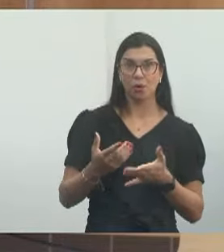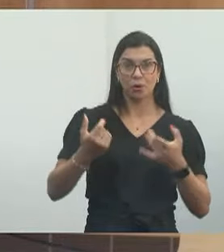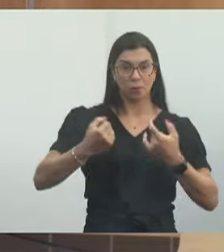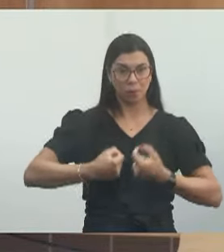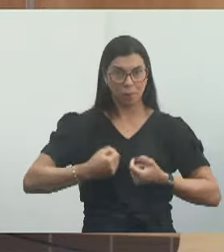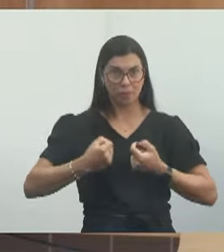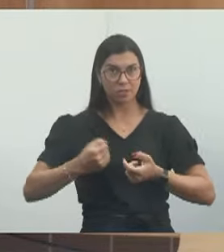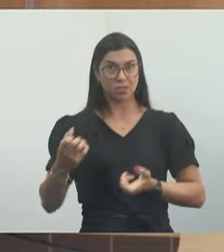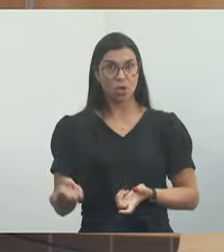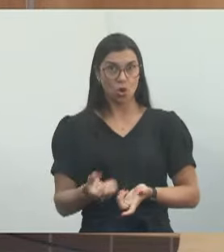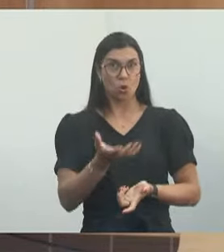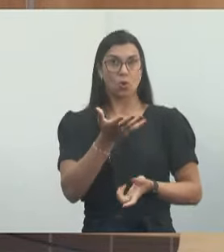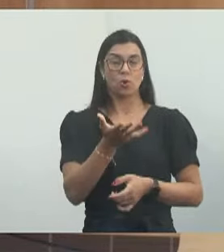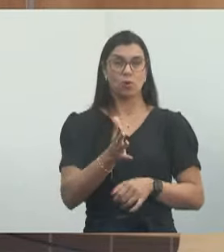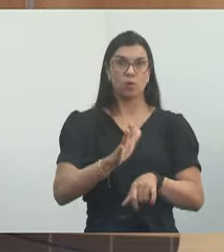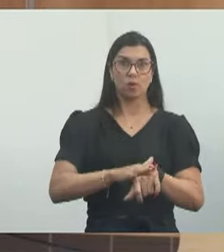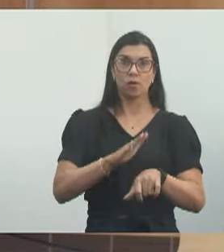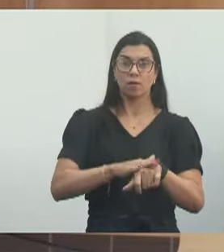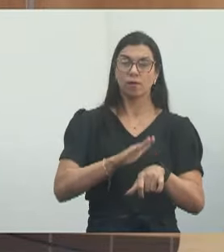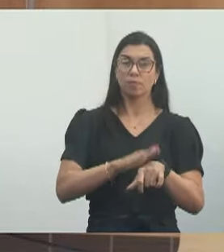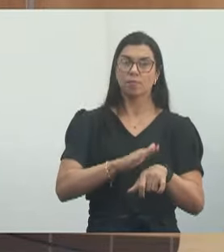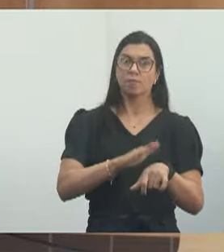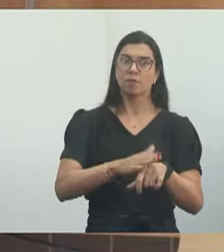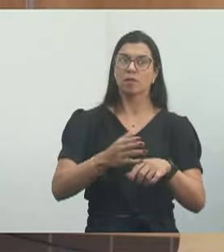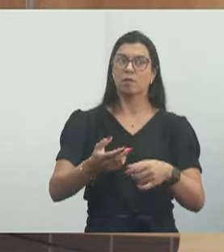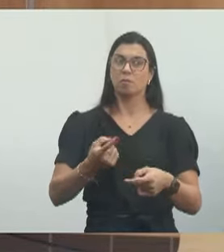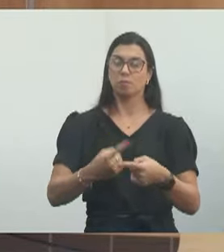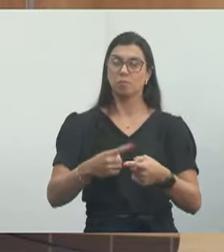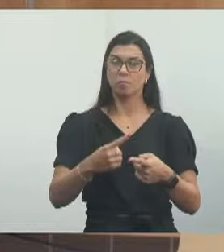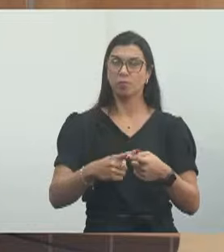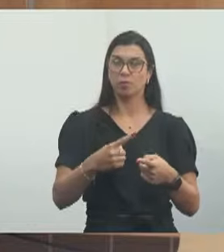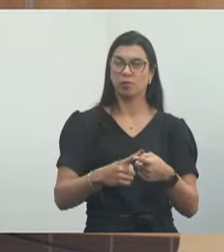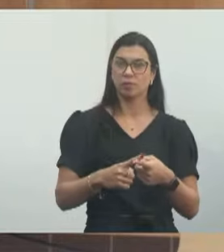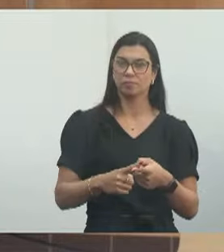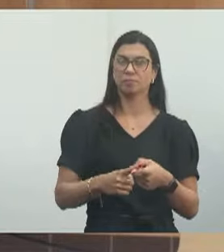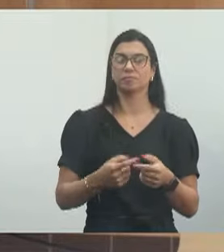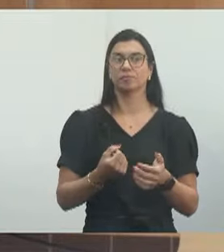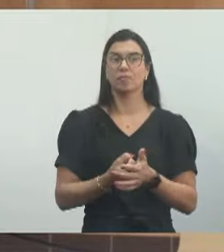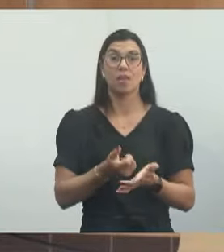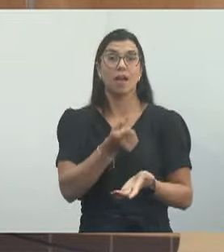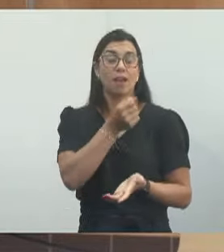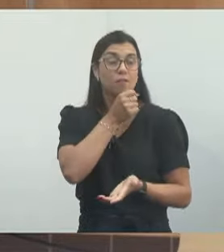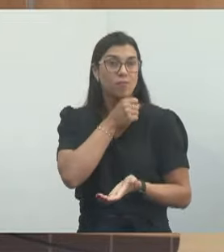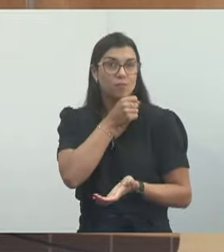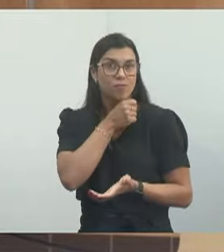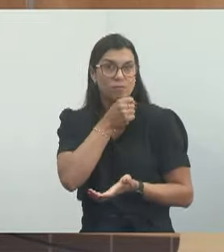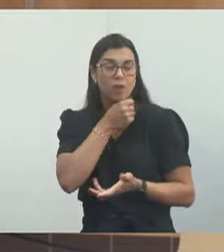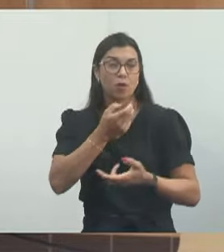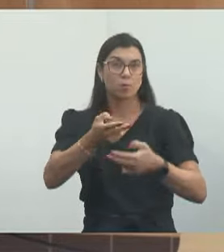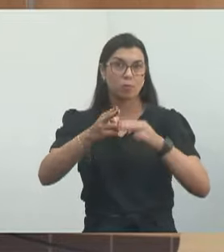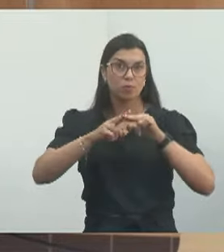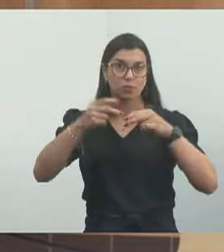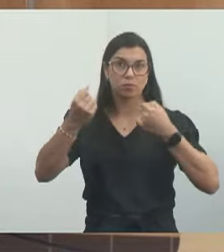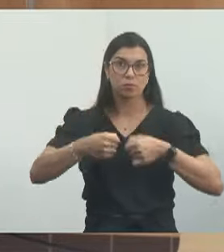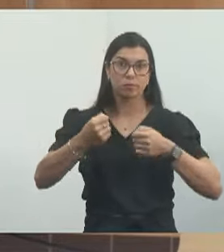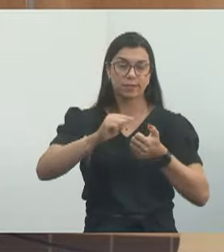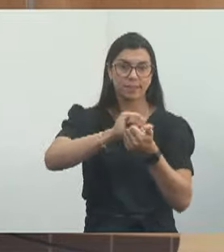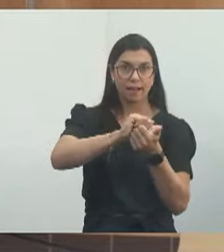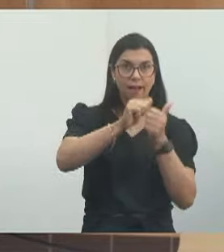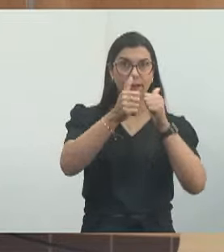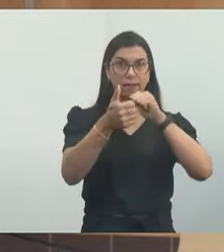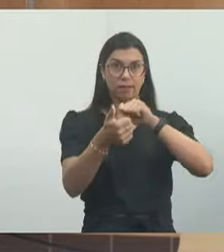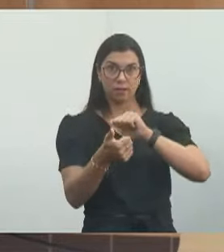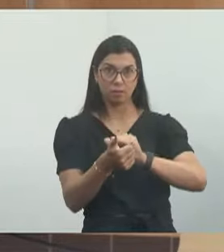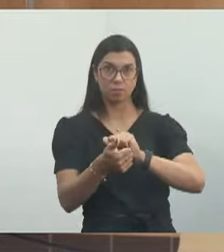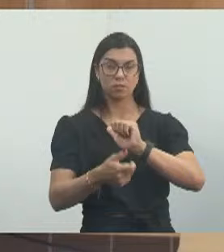desatualizadas dentro do cenário atual nacional, sendo necessário que ocorra a incorporação